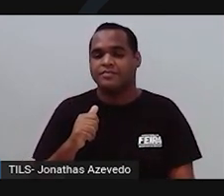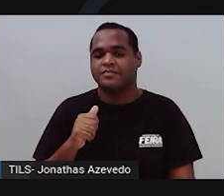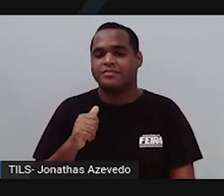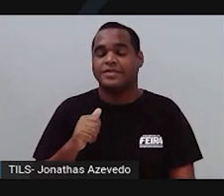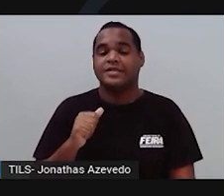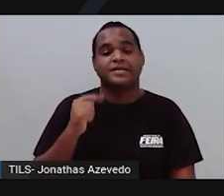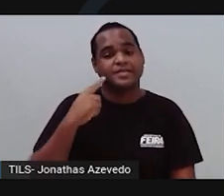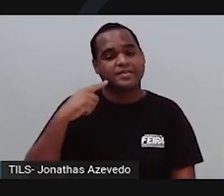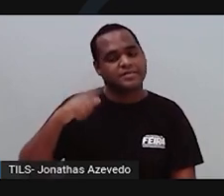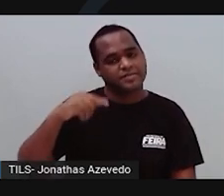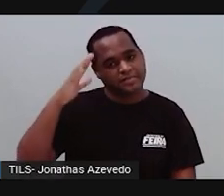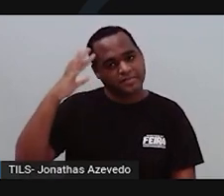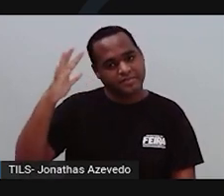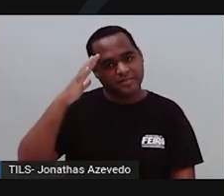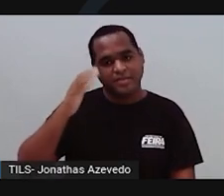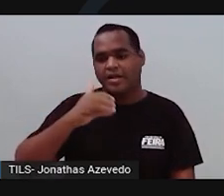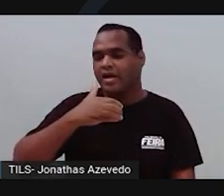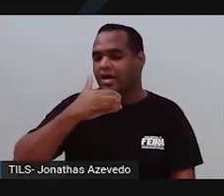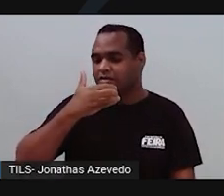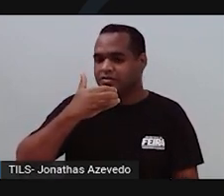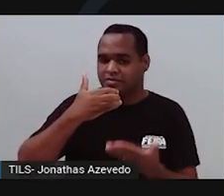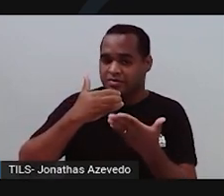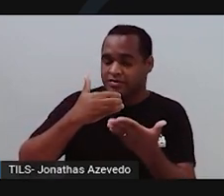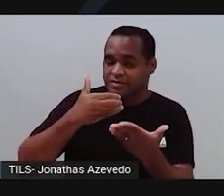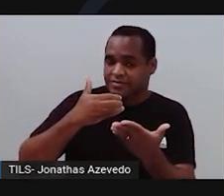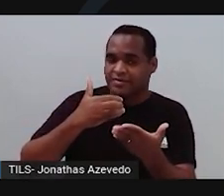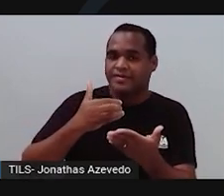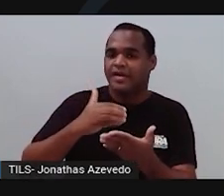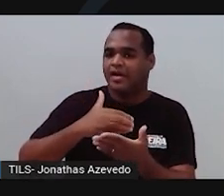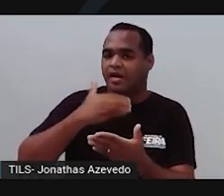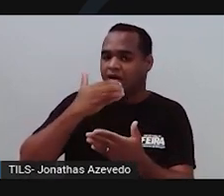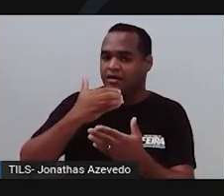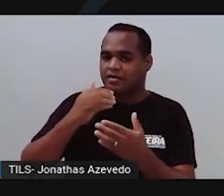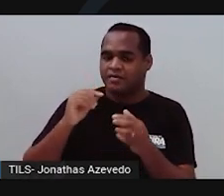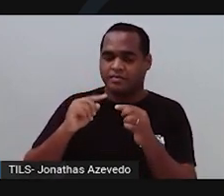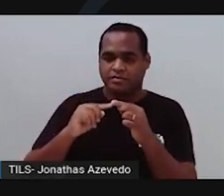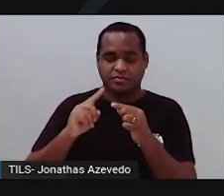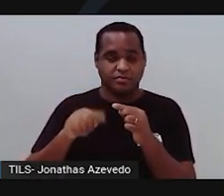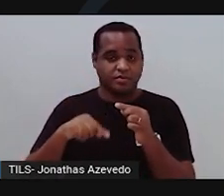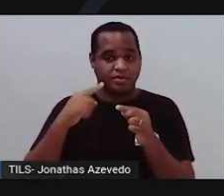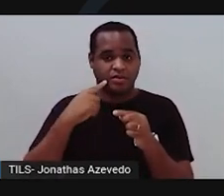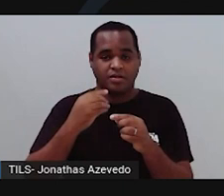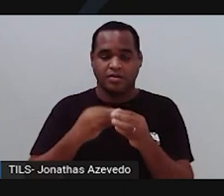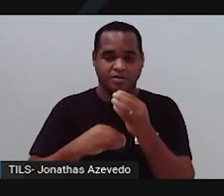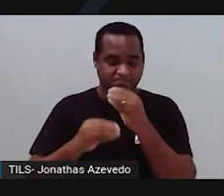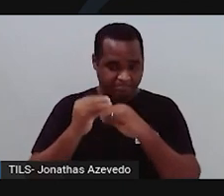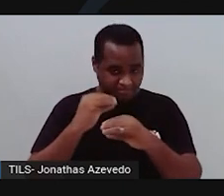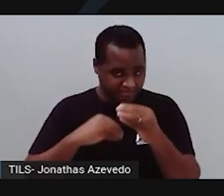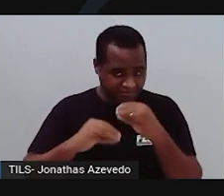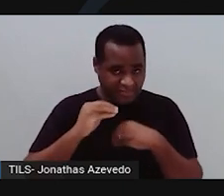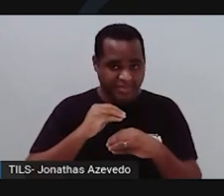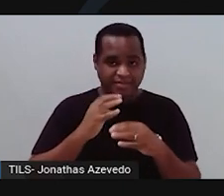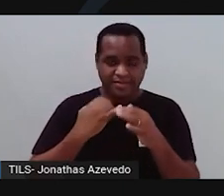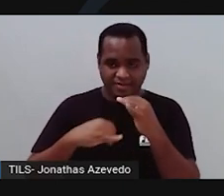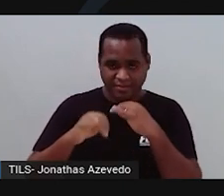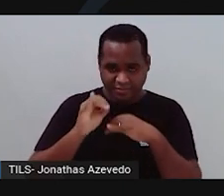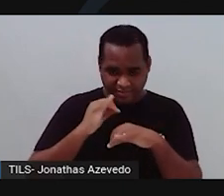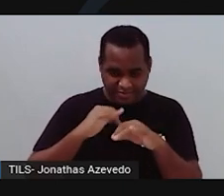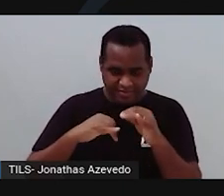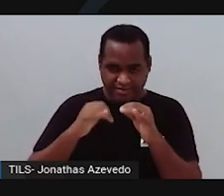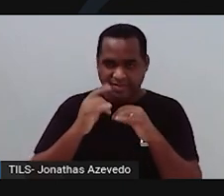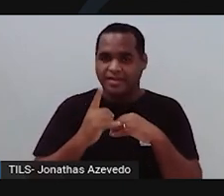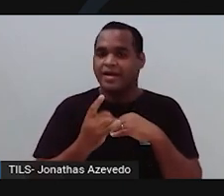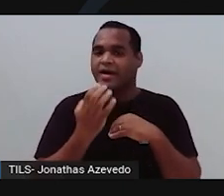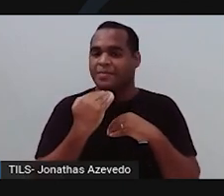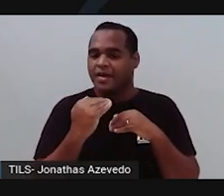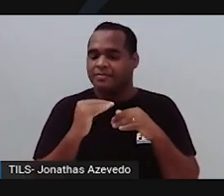Vamos imaginar que estamos comendo esta fruta. Quando ela chegar na boca, as substâncias químicas presentes na maçã entrarão em contato